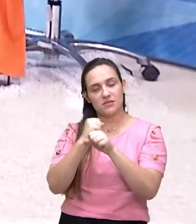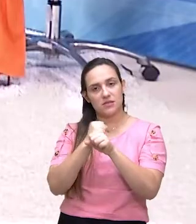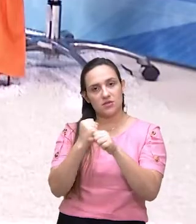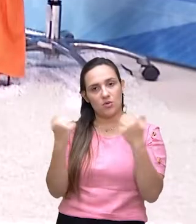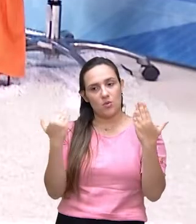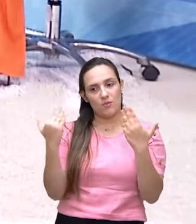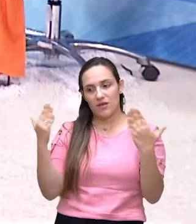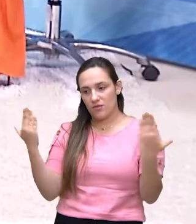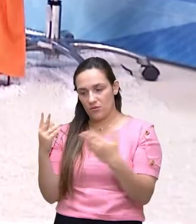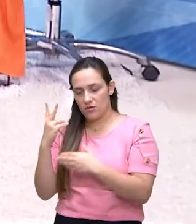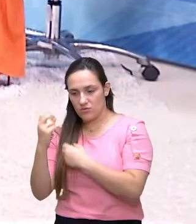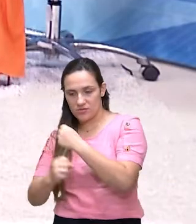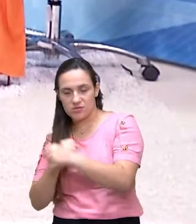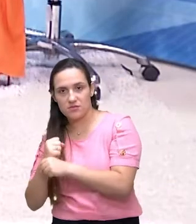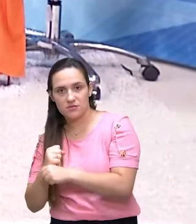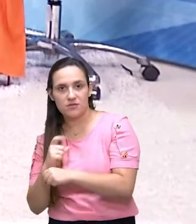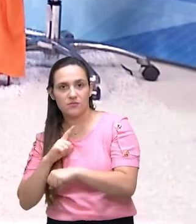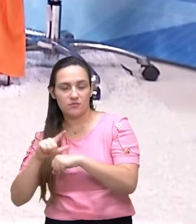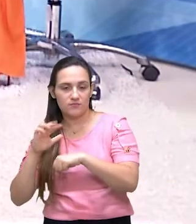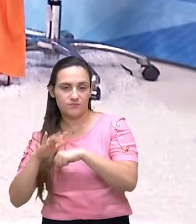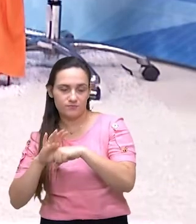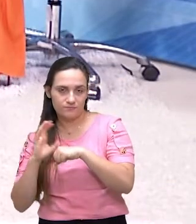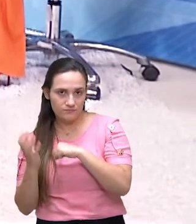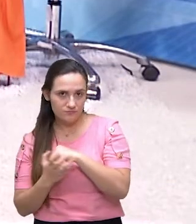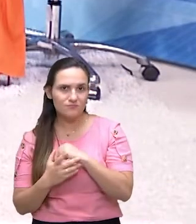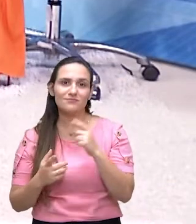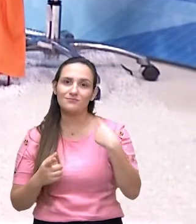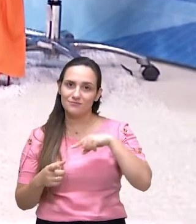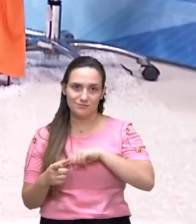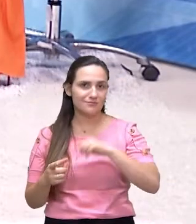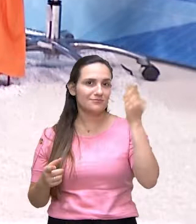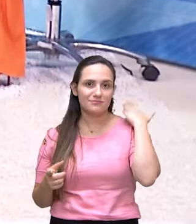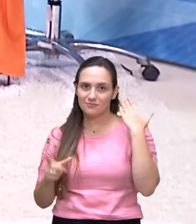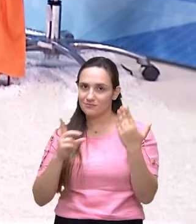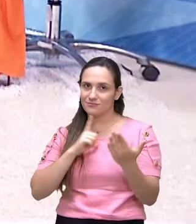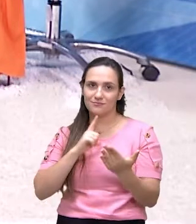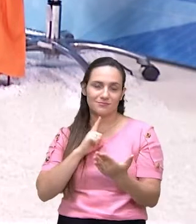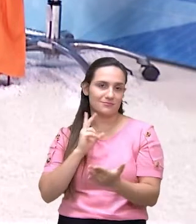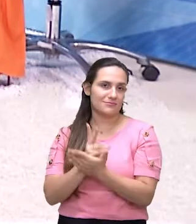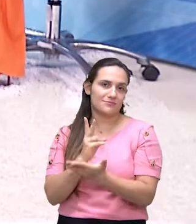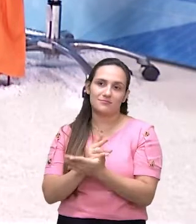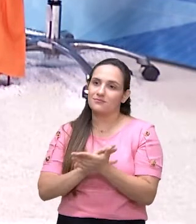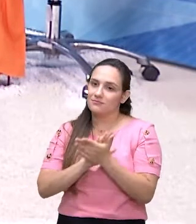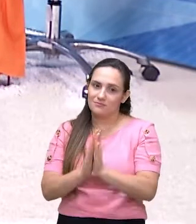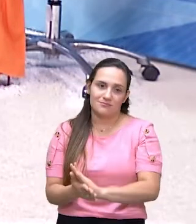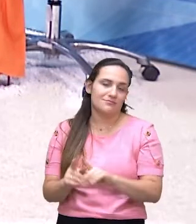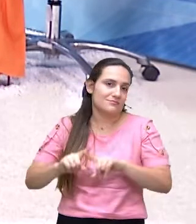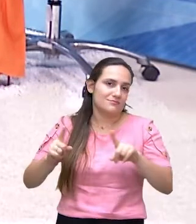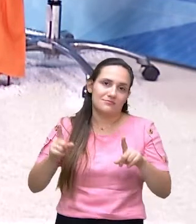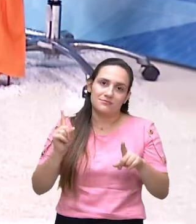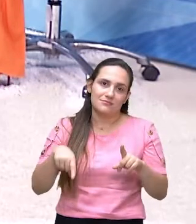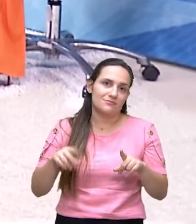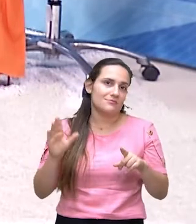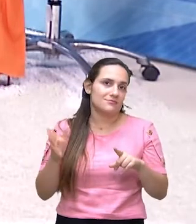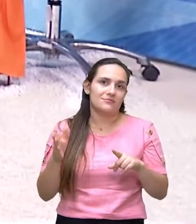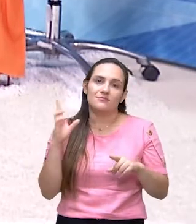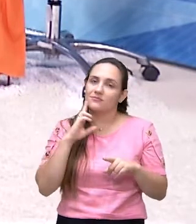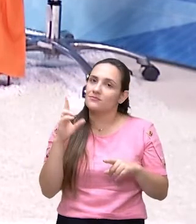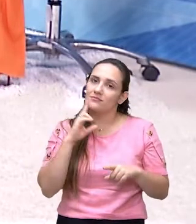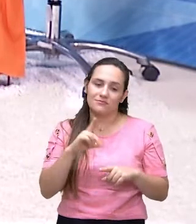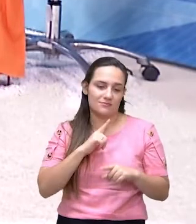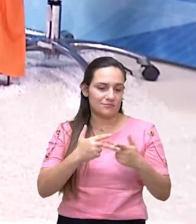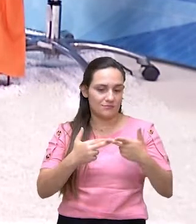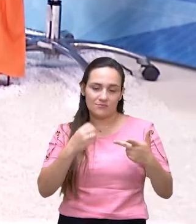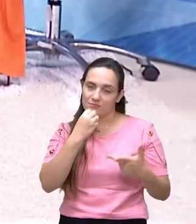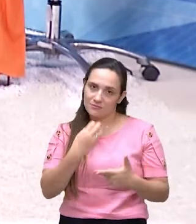então realmente o estudo à distância nós temos muito preconceito né todos nós sejamos professores ou alunos e hoje